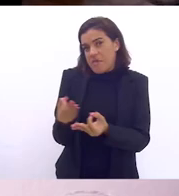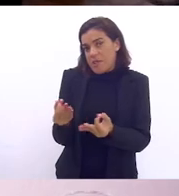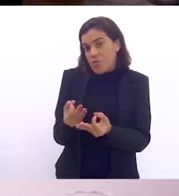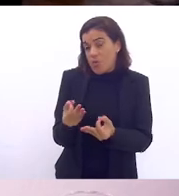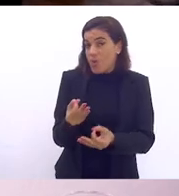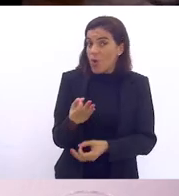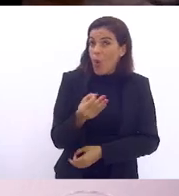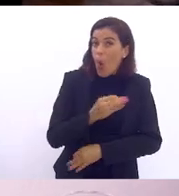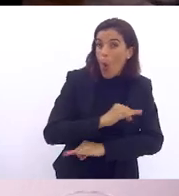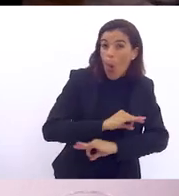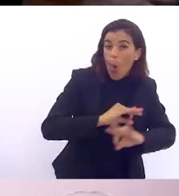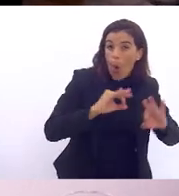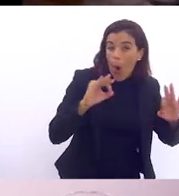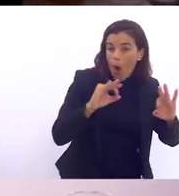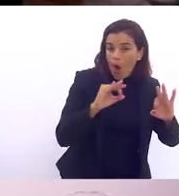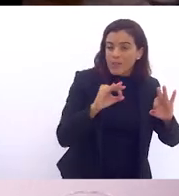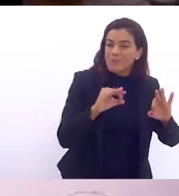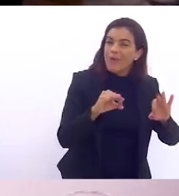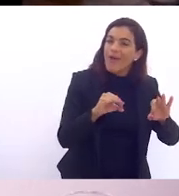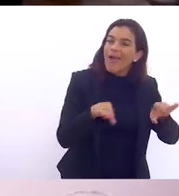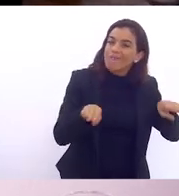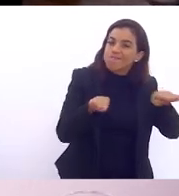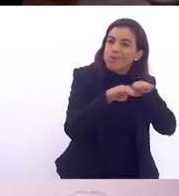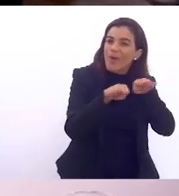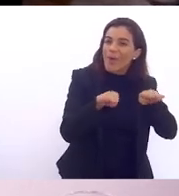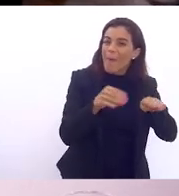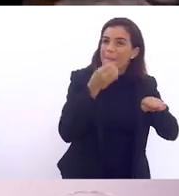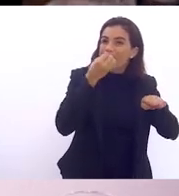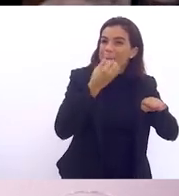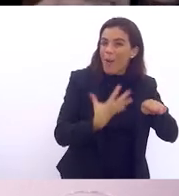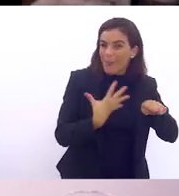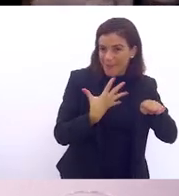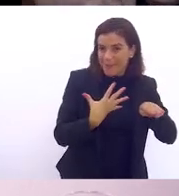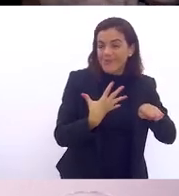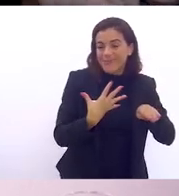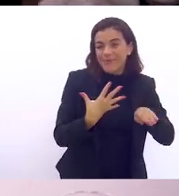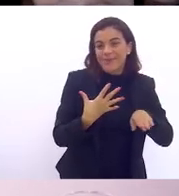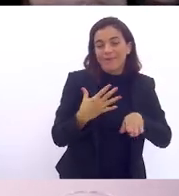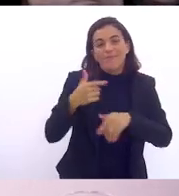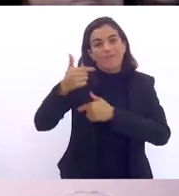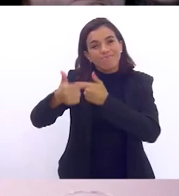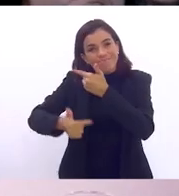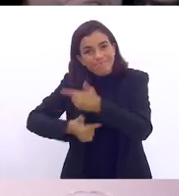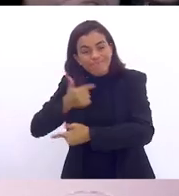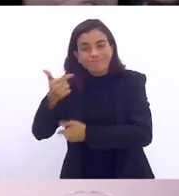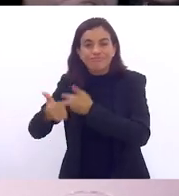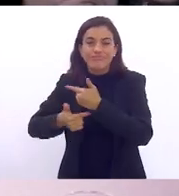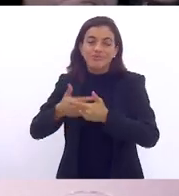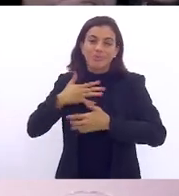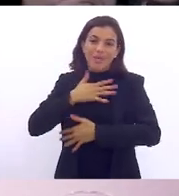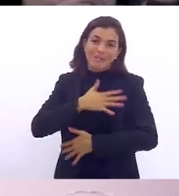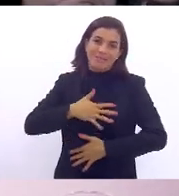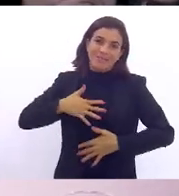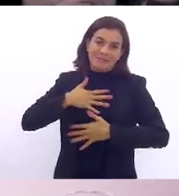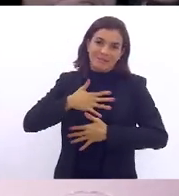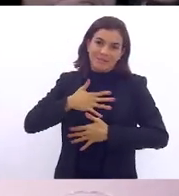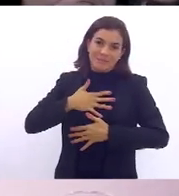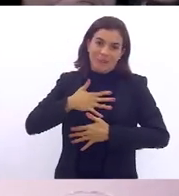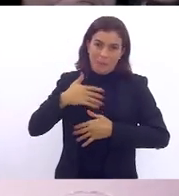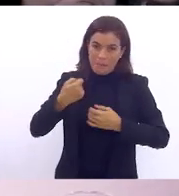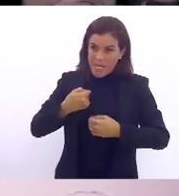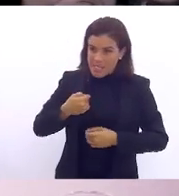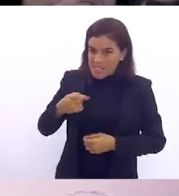quer dizer que e pro serviço funcionar de um modo satisfatório pros consumidores ele tenha que funcionar sem que haja nenhuma